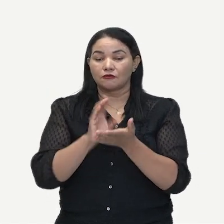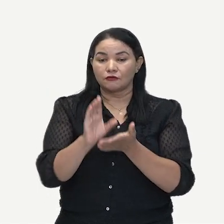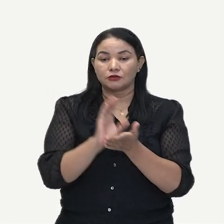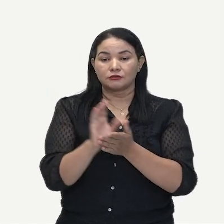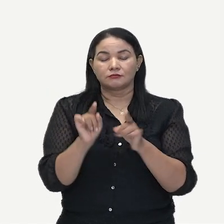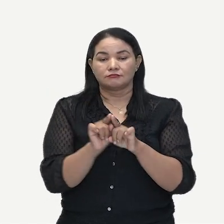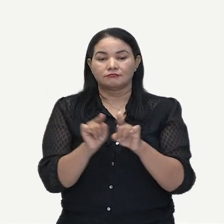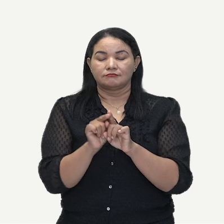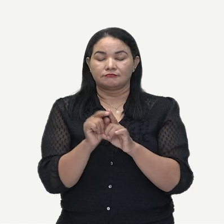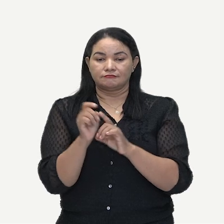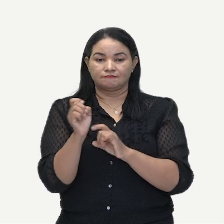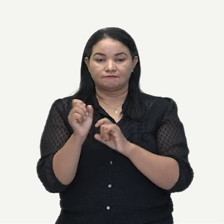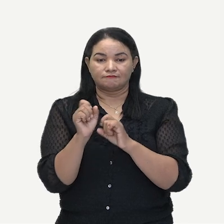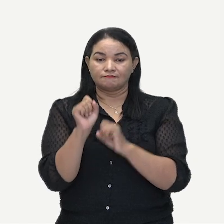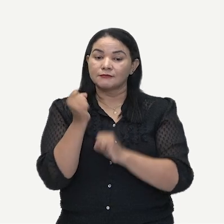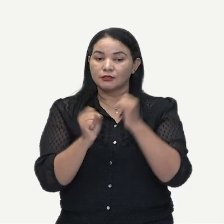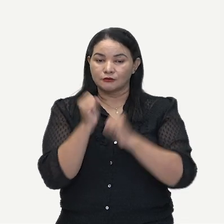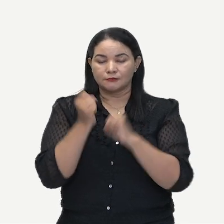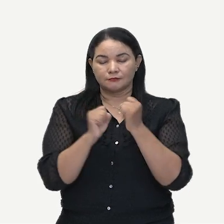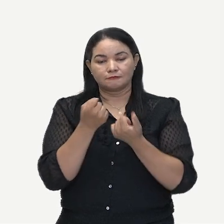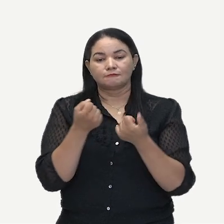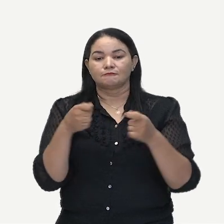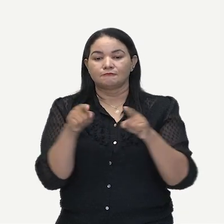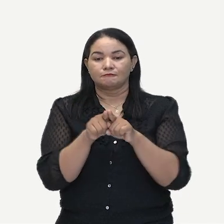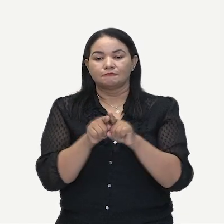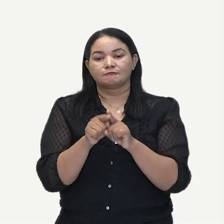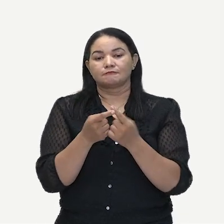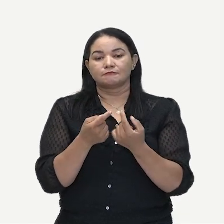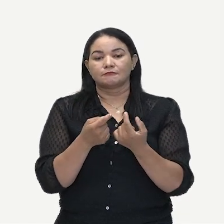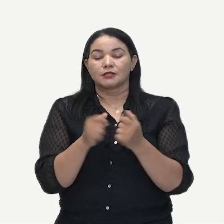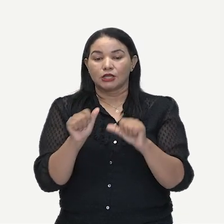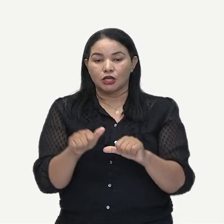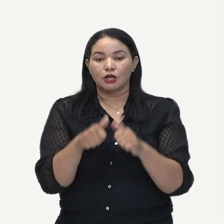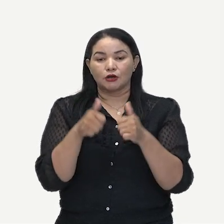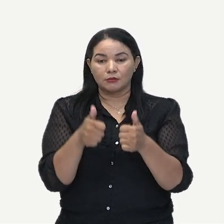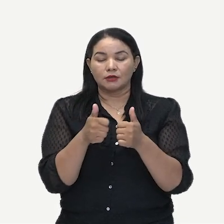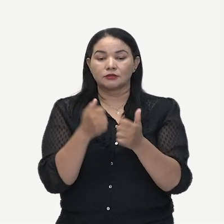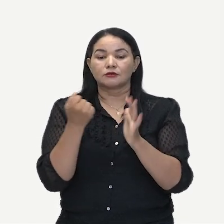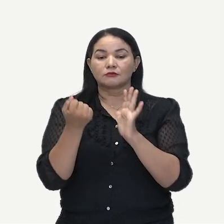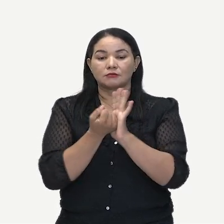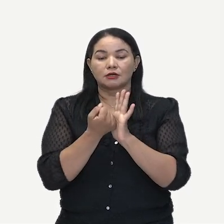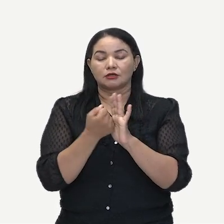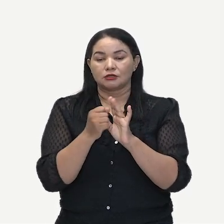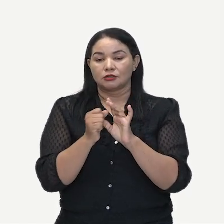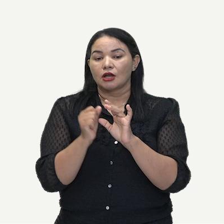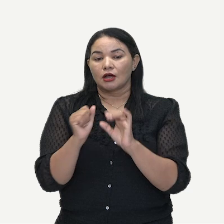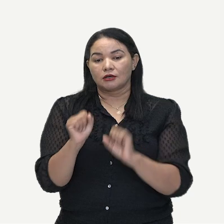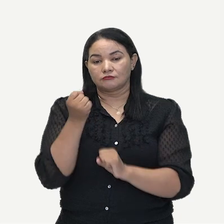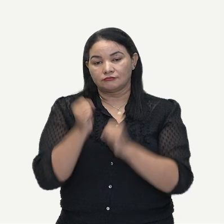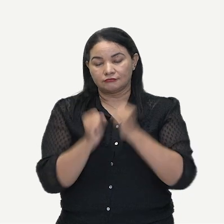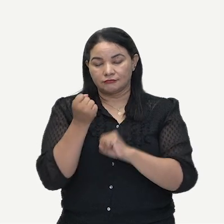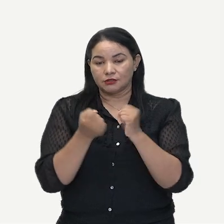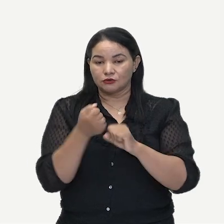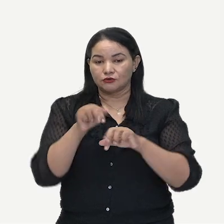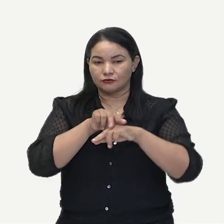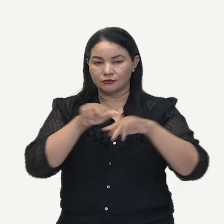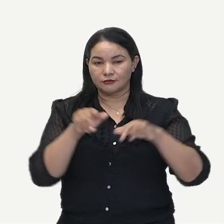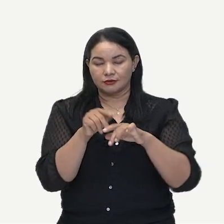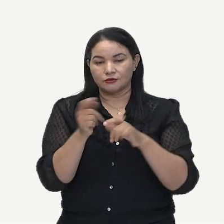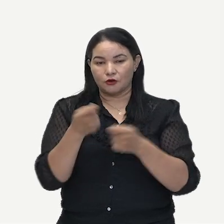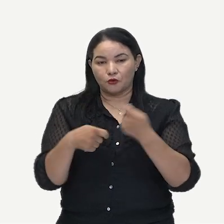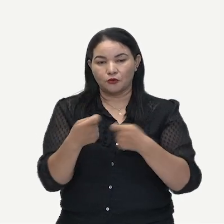instalação de várias empresas transnacionais e recuperação marcada pelo aumento da industrialização e diversificação econômica. Então,